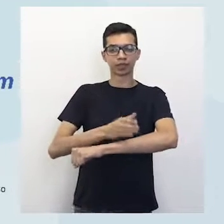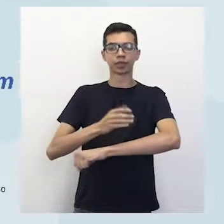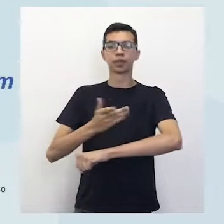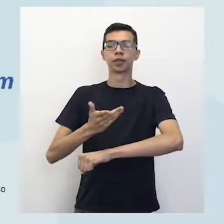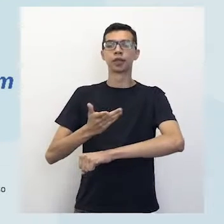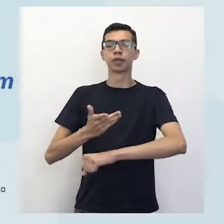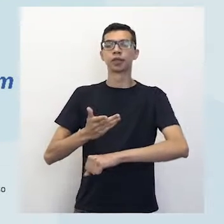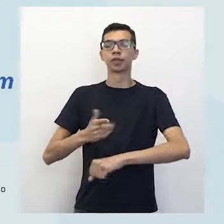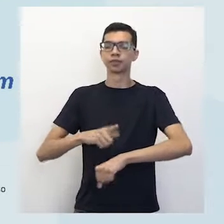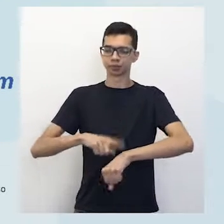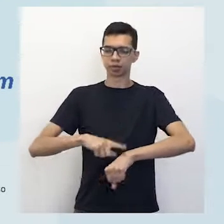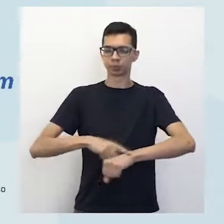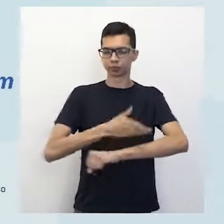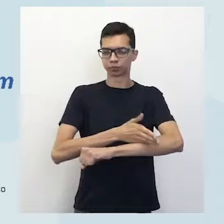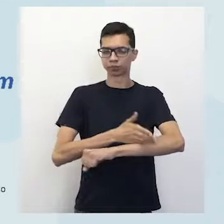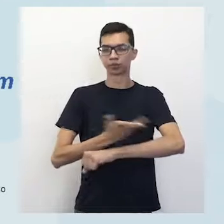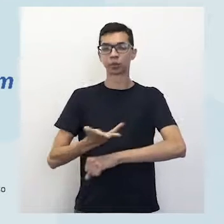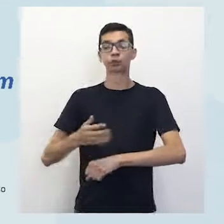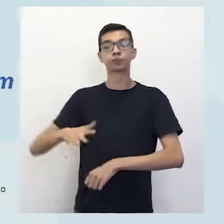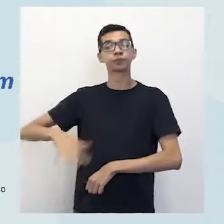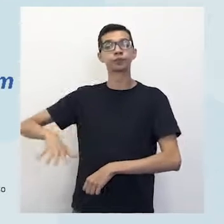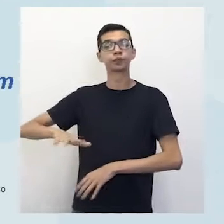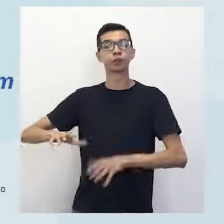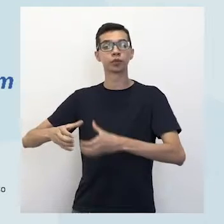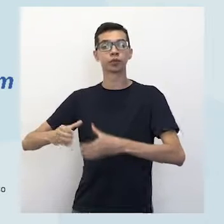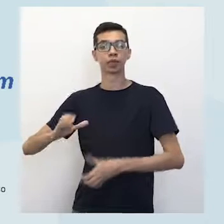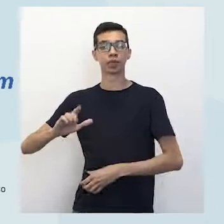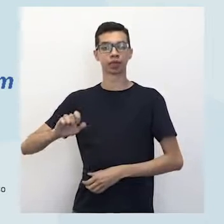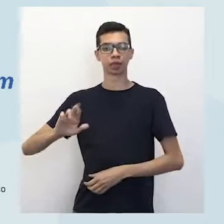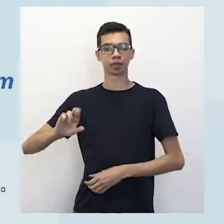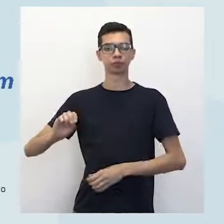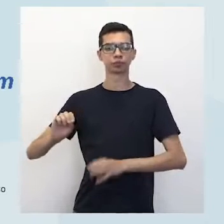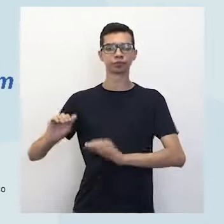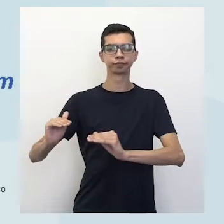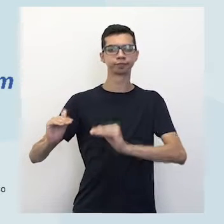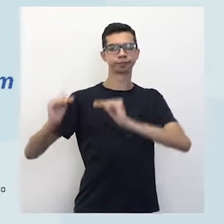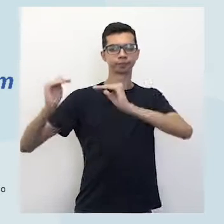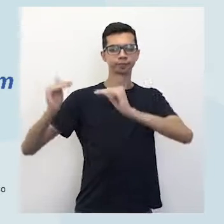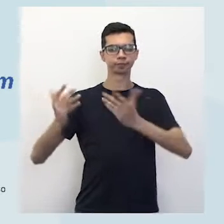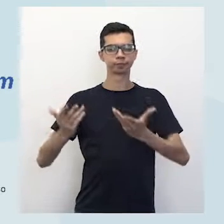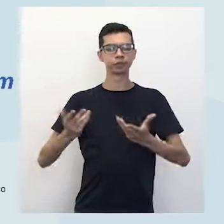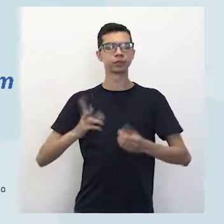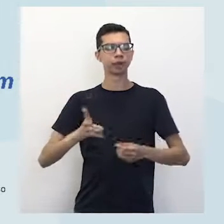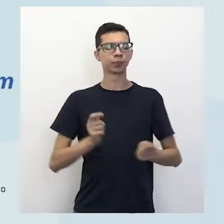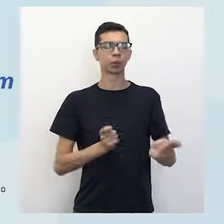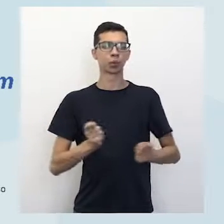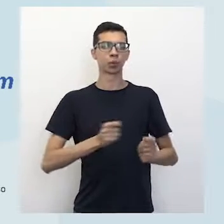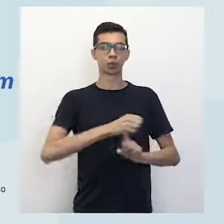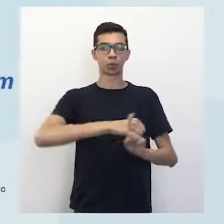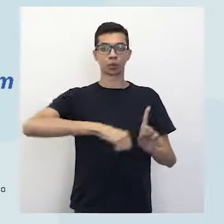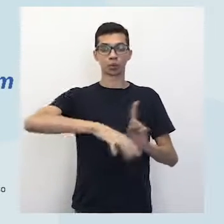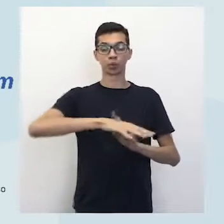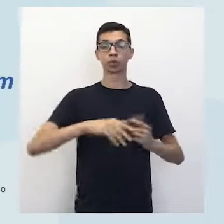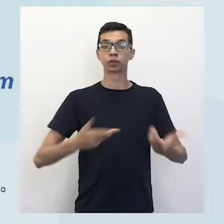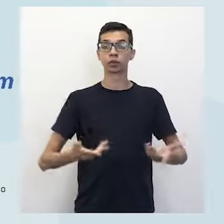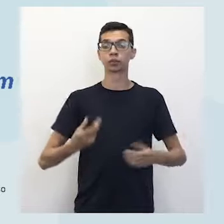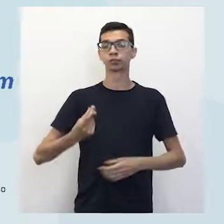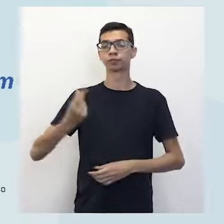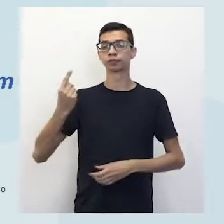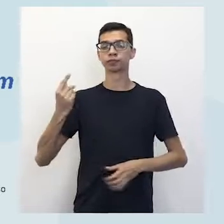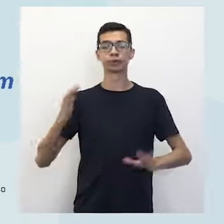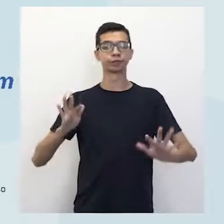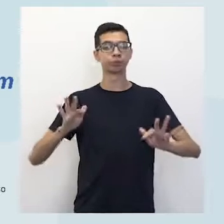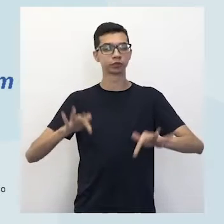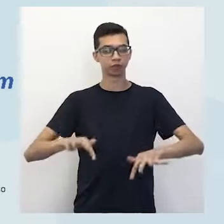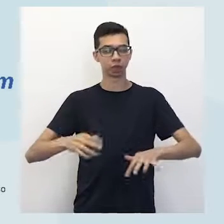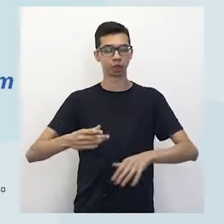nos quais a sociedade vai se basear aí. Então, desde o final da Antiguidade, a hierarquia do clero era